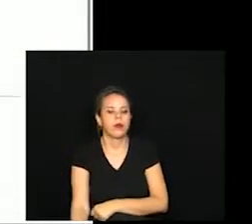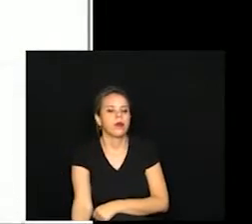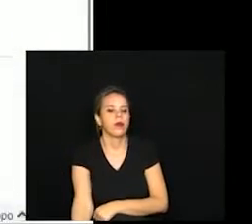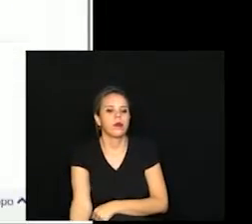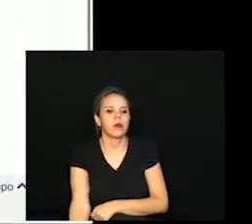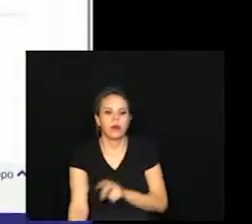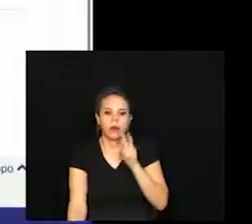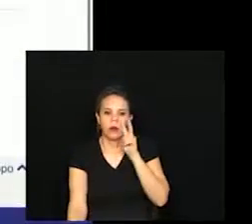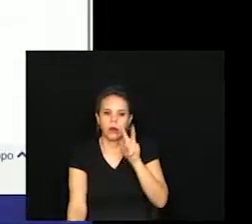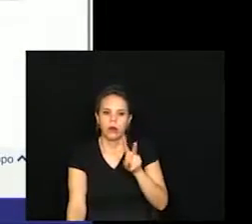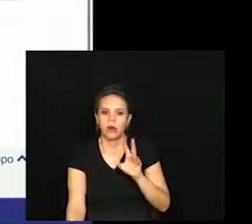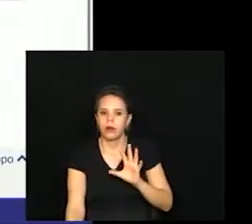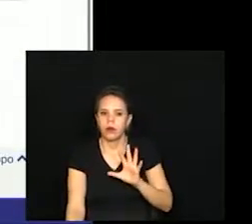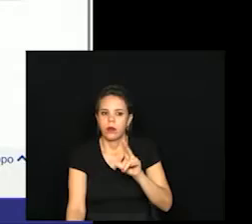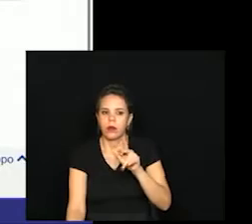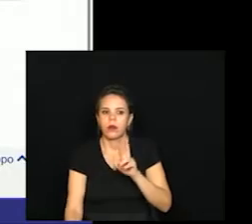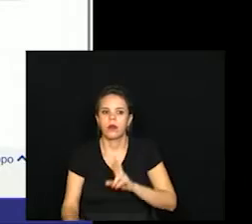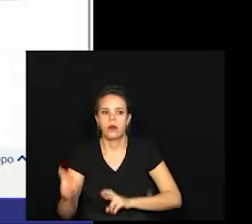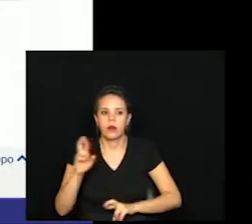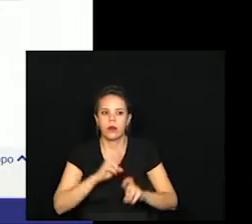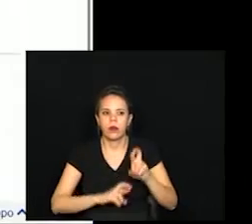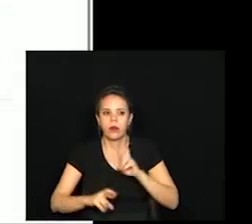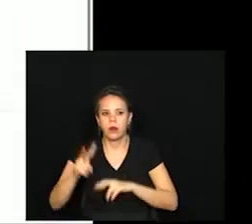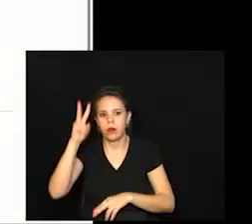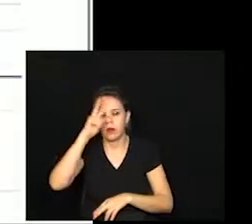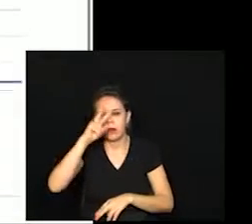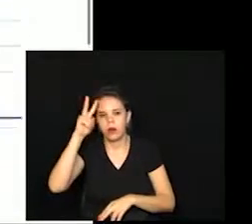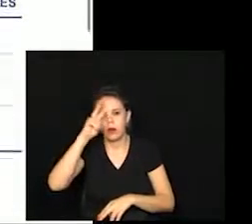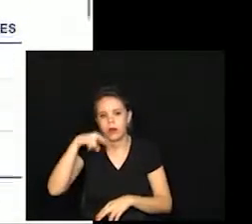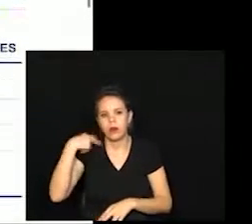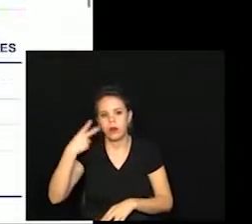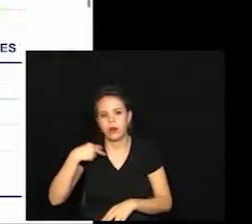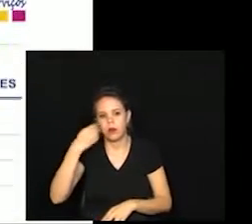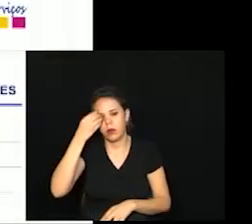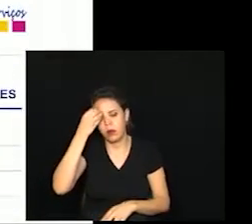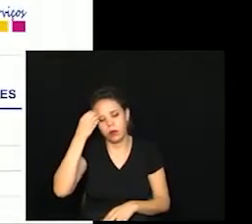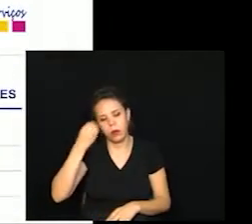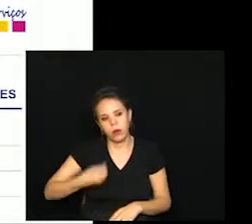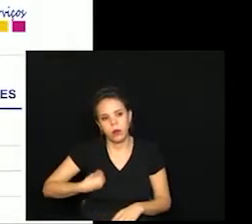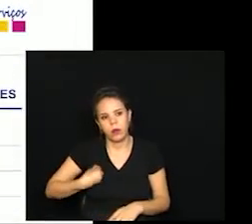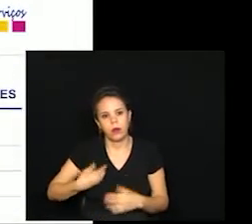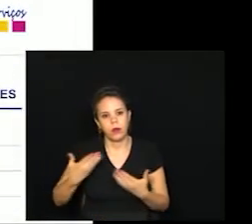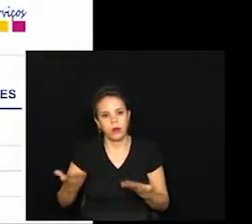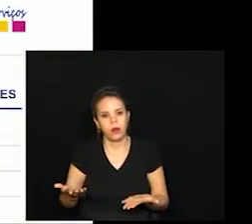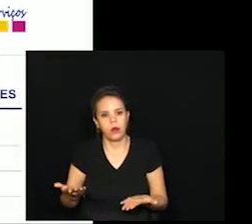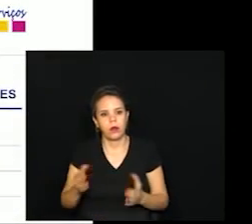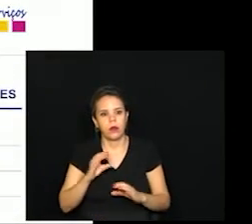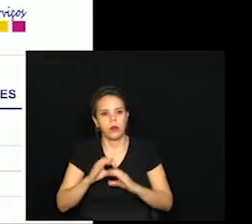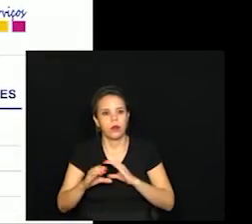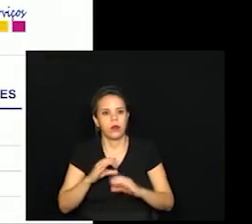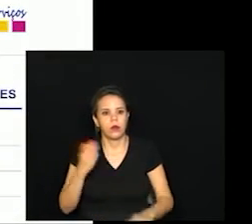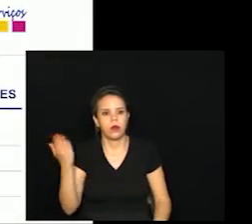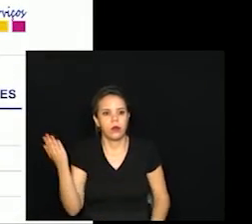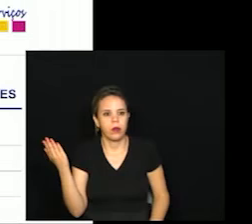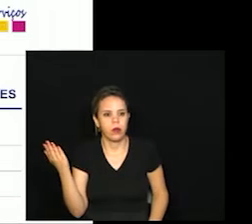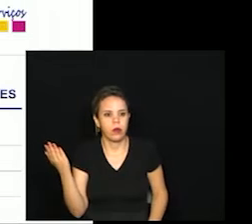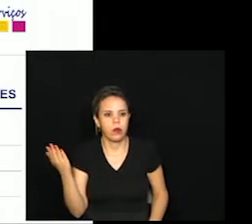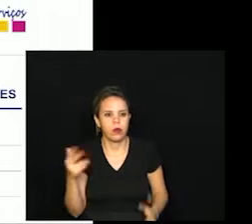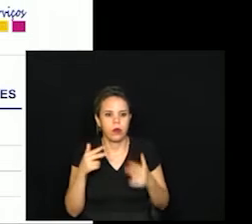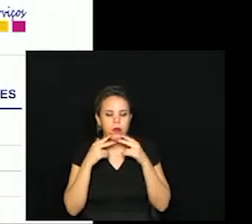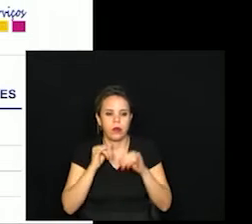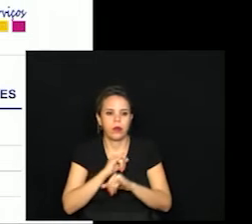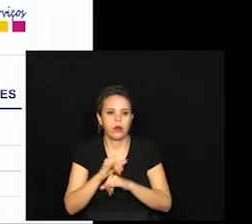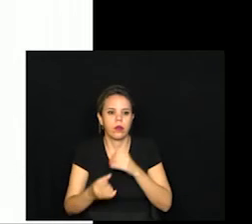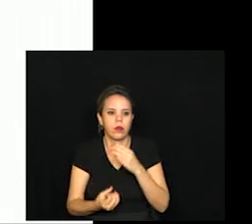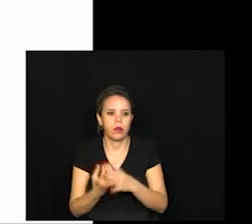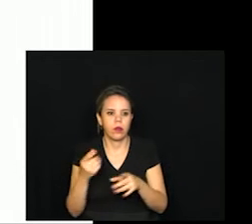campinas.sp.legio.br você consegue conferir a história dos vereadores. Se você for aqui em comunicação, tem as notícias.